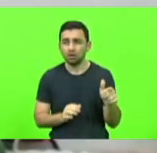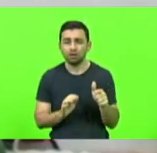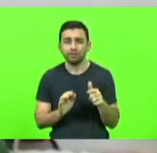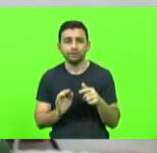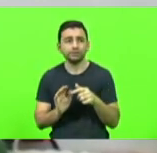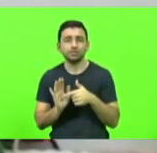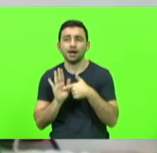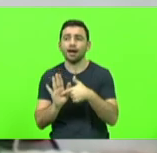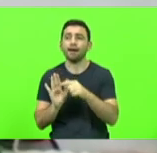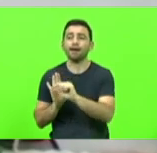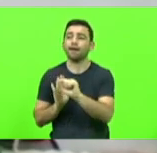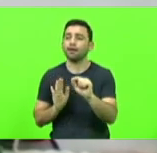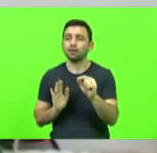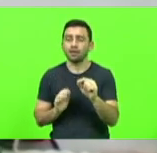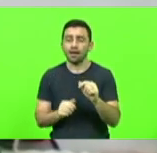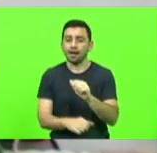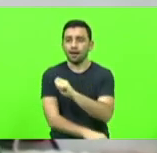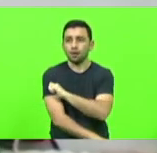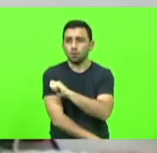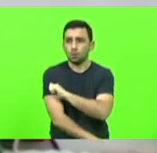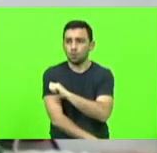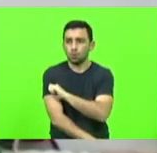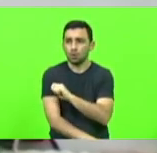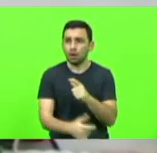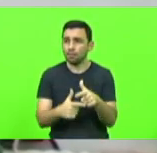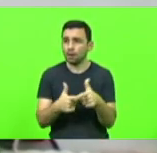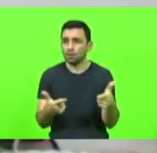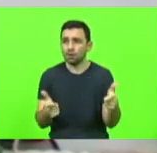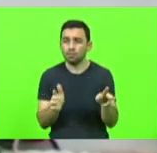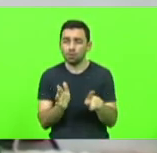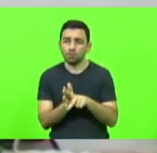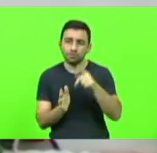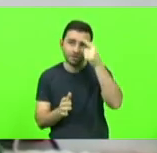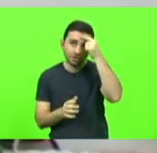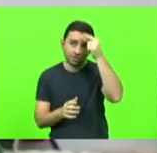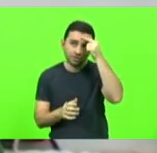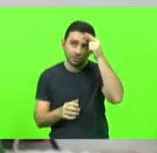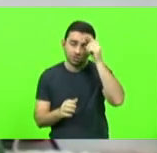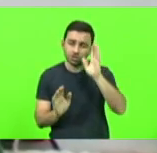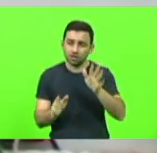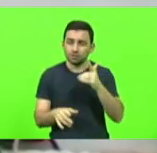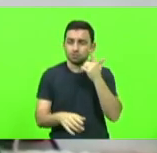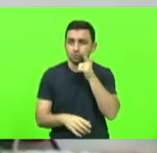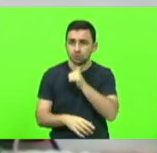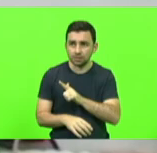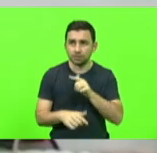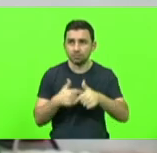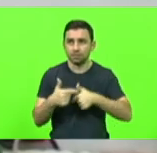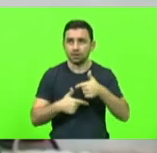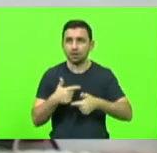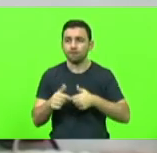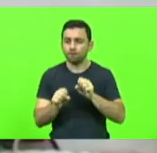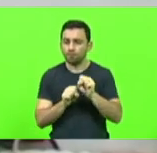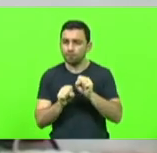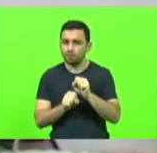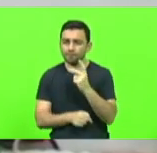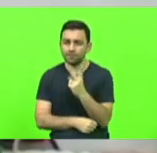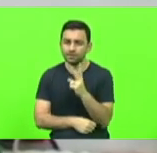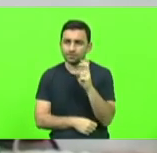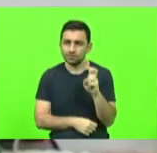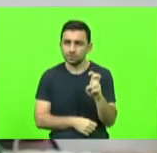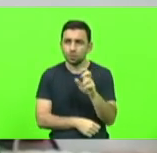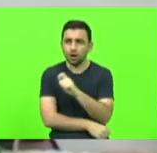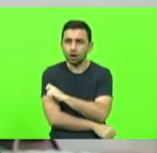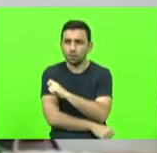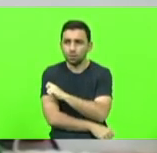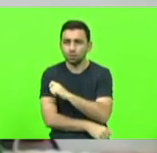pois nossos alunos, na sua maioria, saem da universidade já empregados. Formamos em média 25 alunos